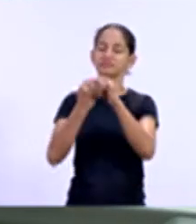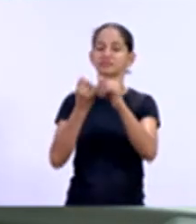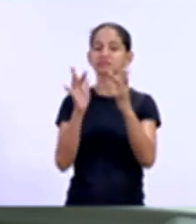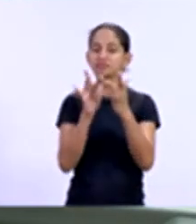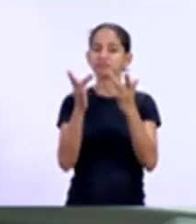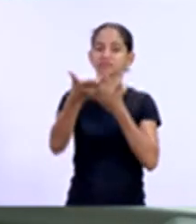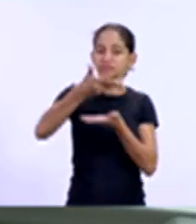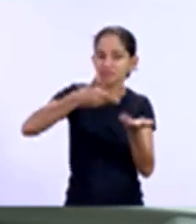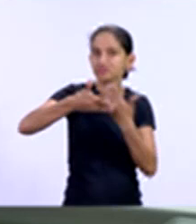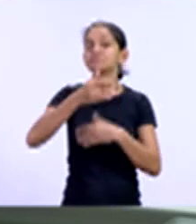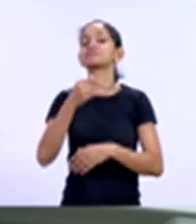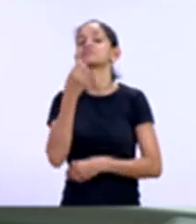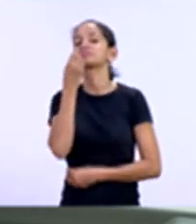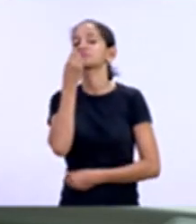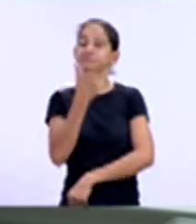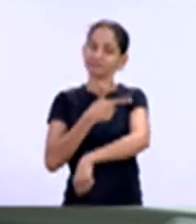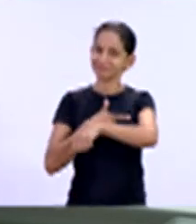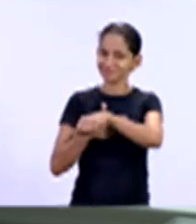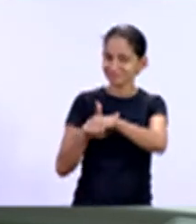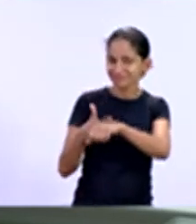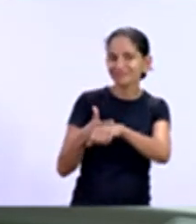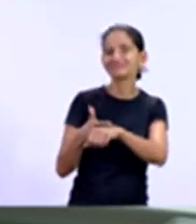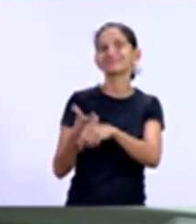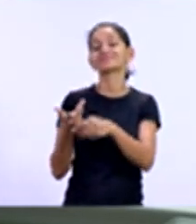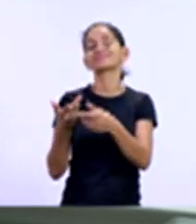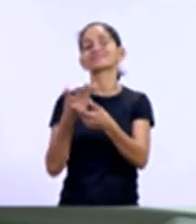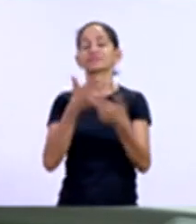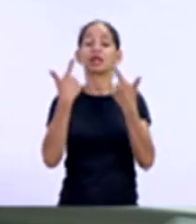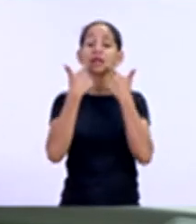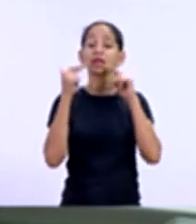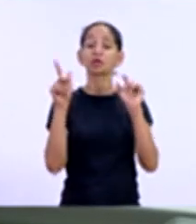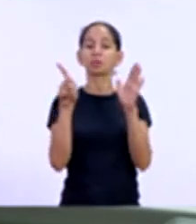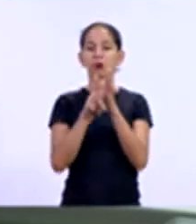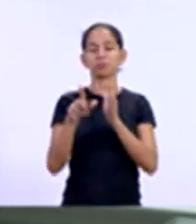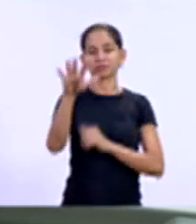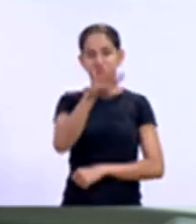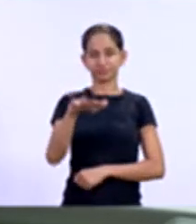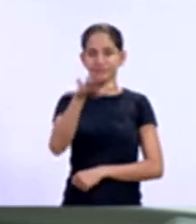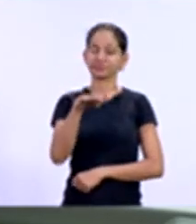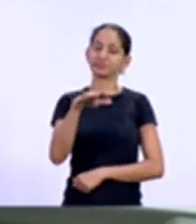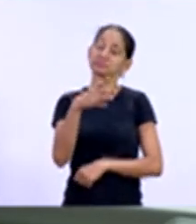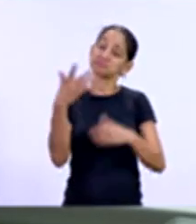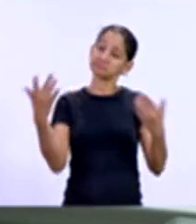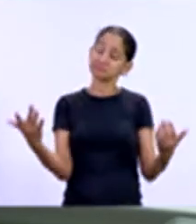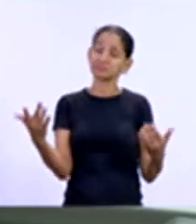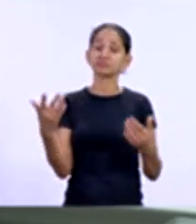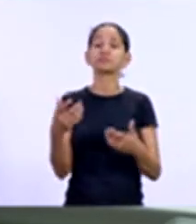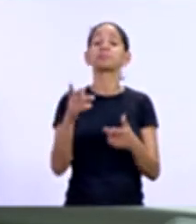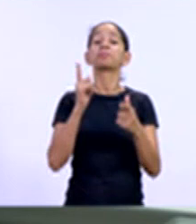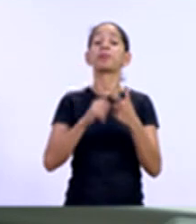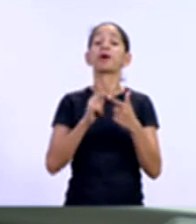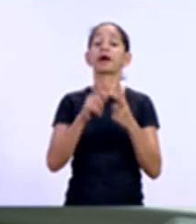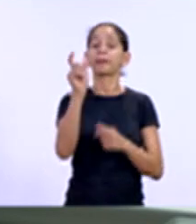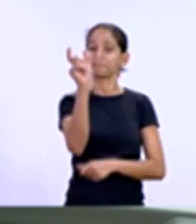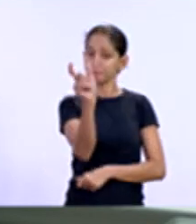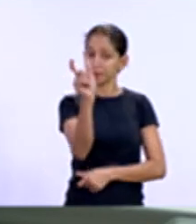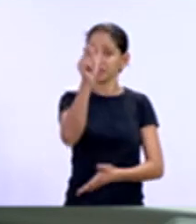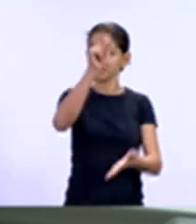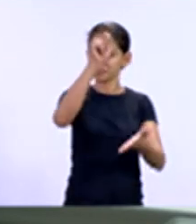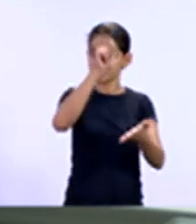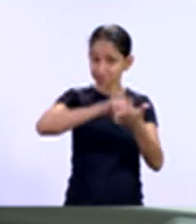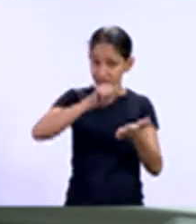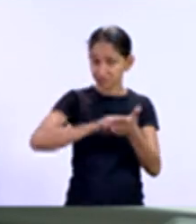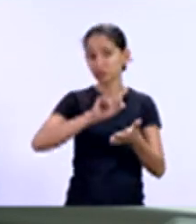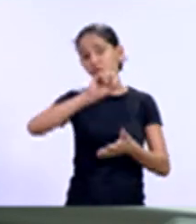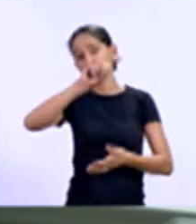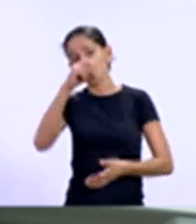ser cordial, né, você utilizar a linguagem adequada. As palavras escritas, elas têm um peso